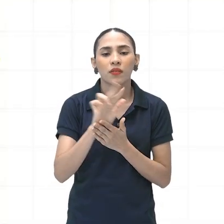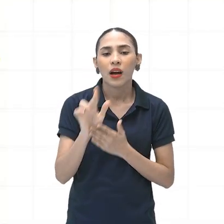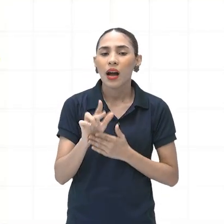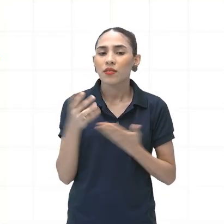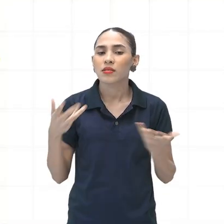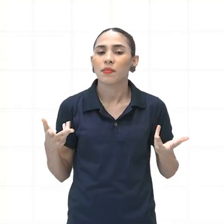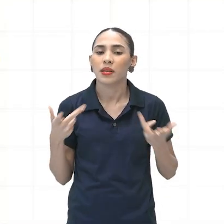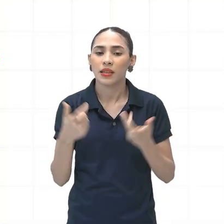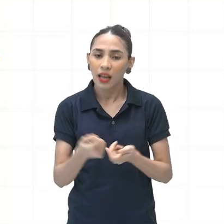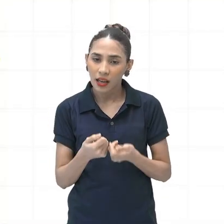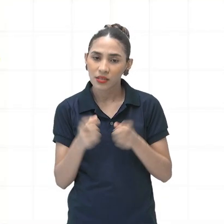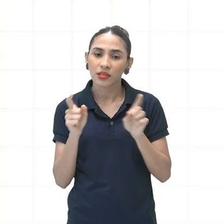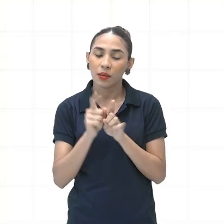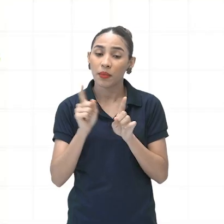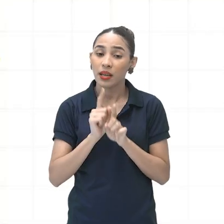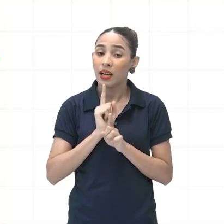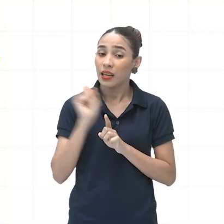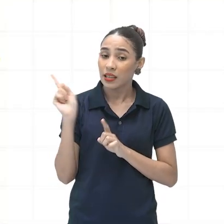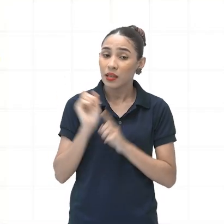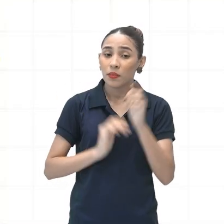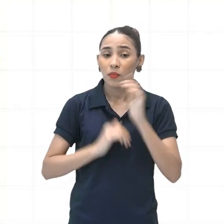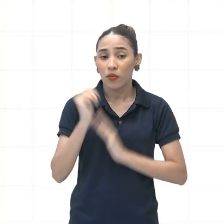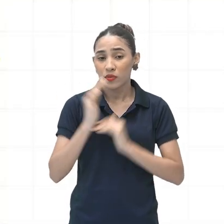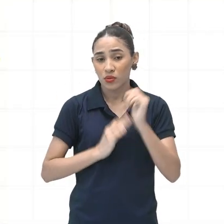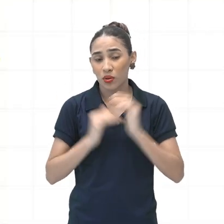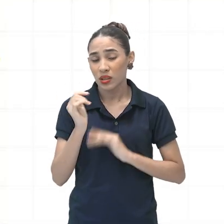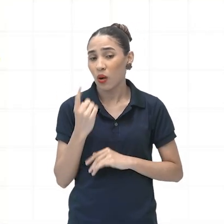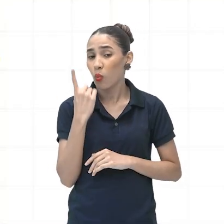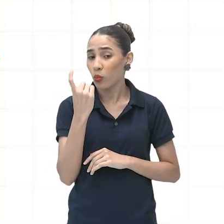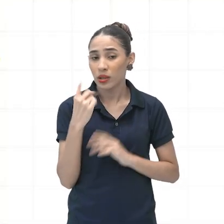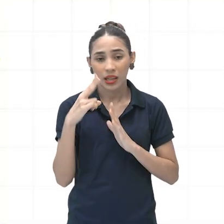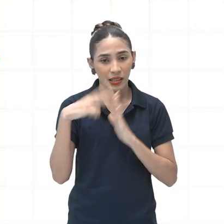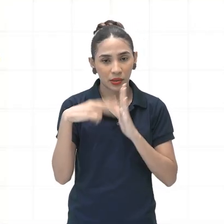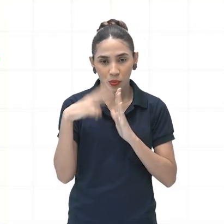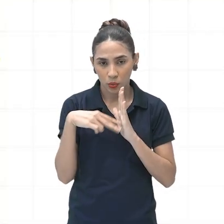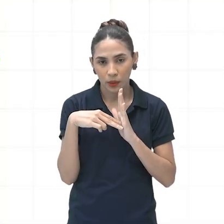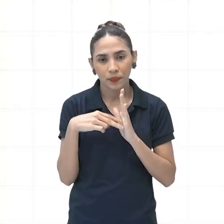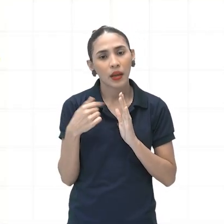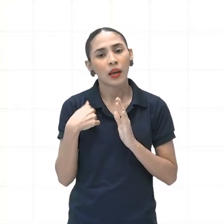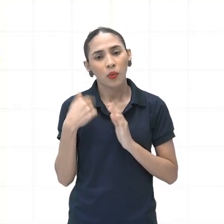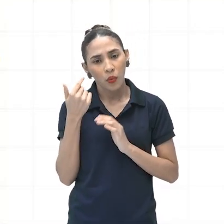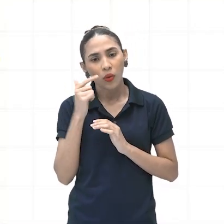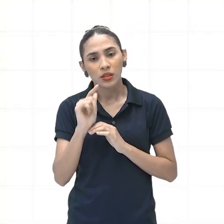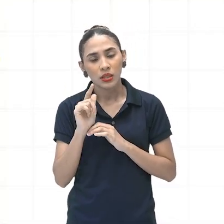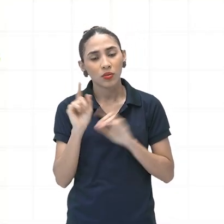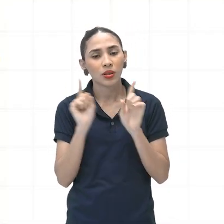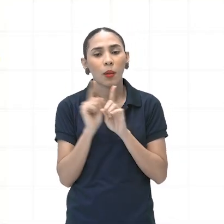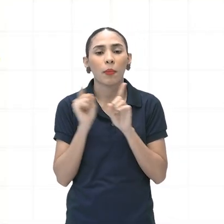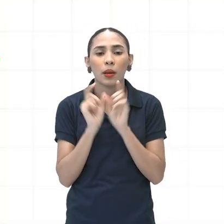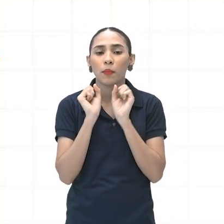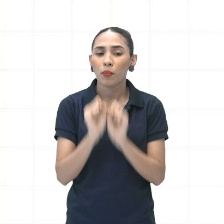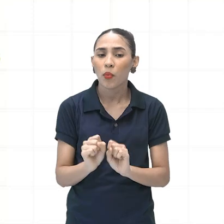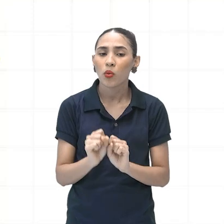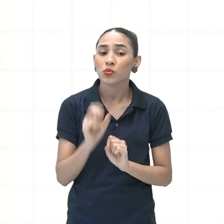habilidades desses jogadores numa única leitura. Eu posso ver a força. Então,